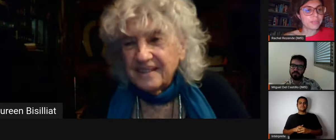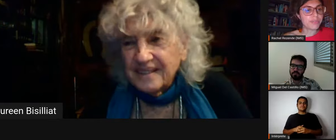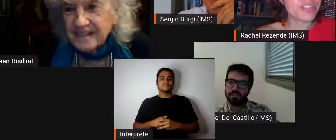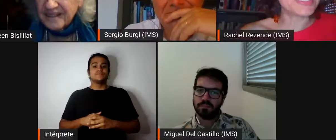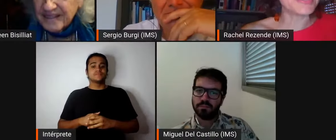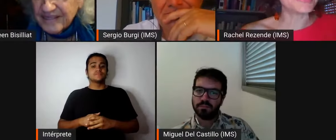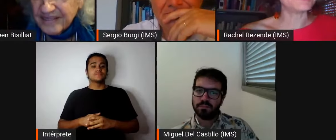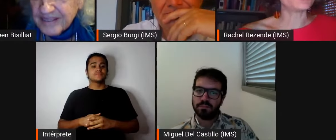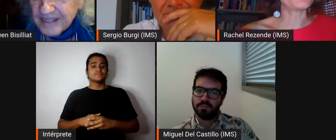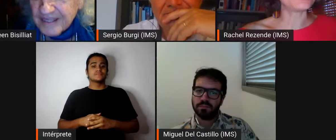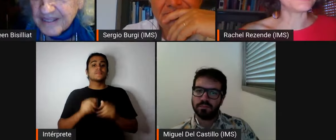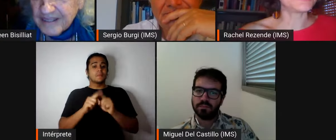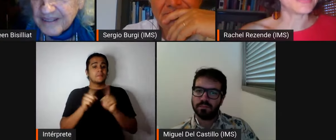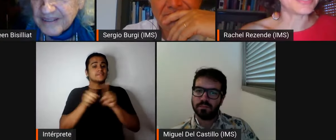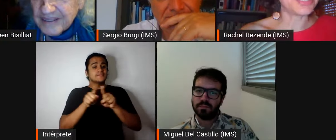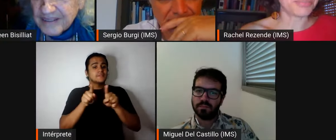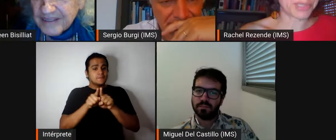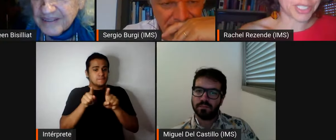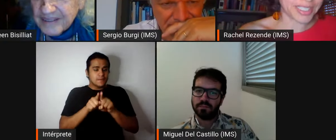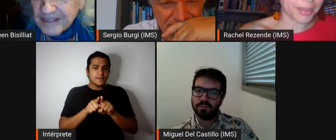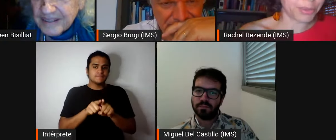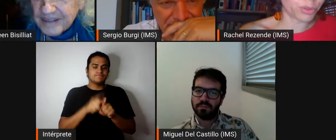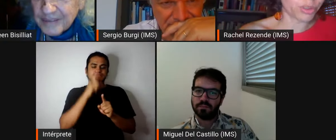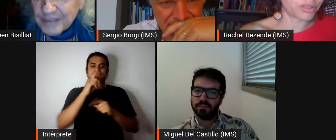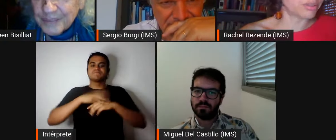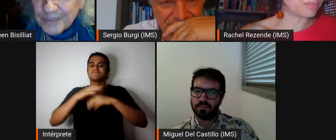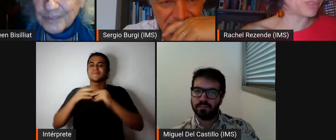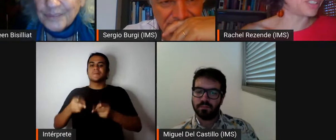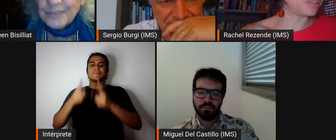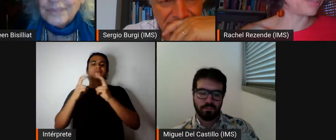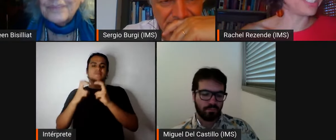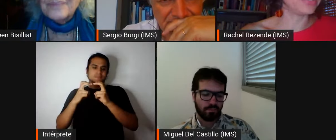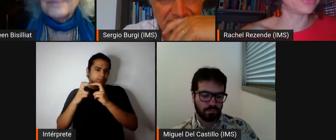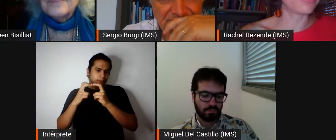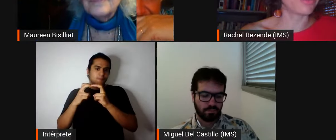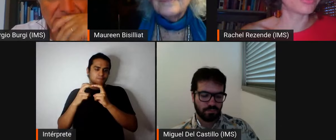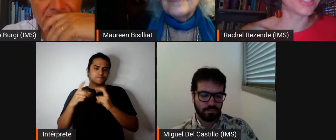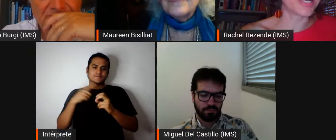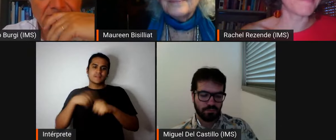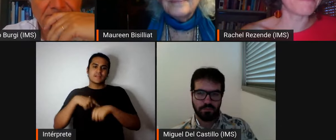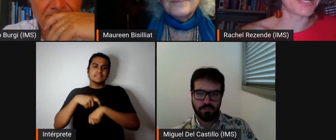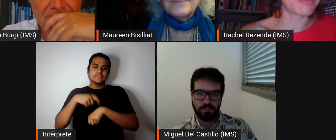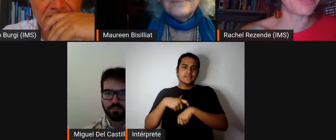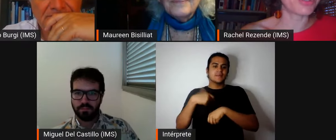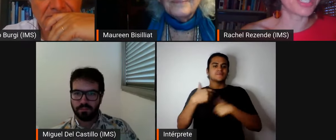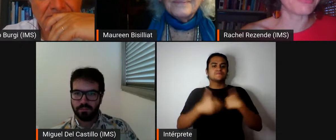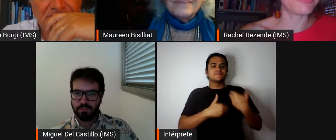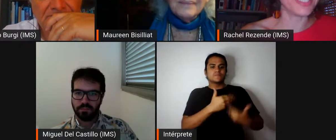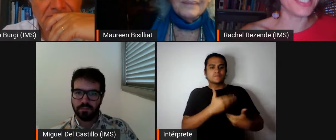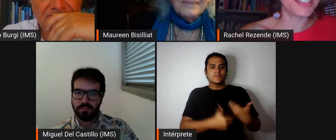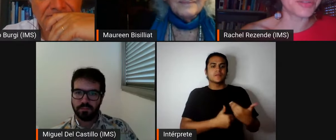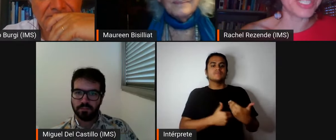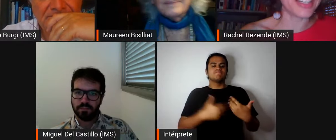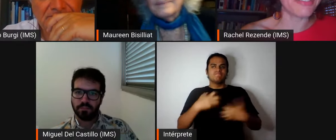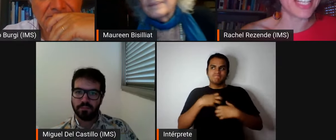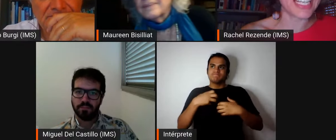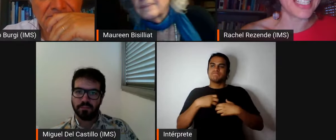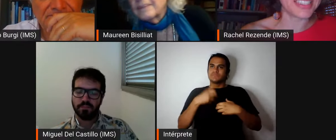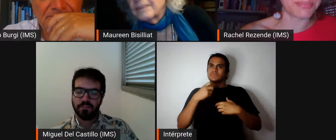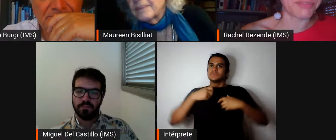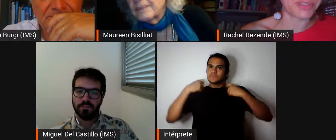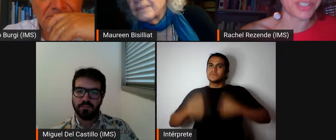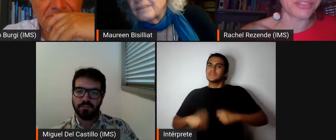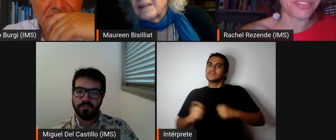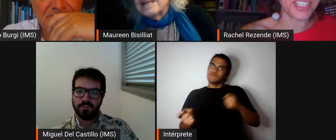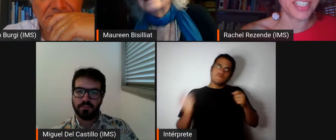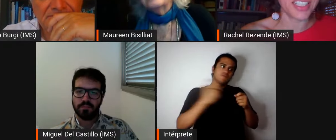ao mesmo tempo, você sentiu necessidade, depois desse tempo todo produzindo vídeo, de voltar para a fotografia com